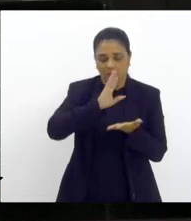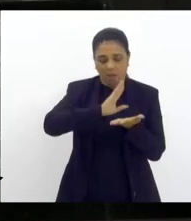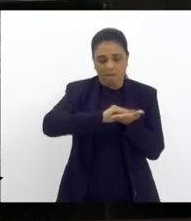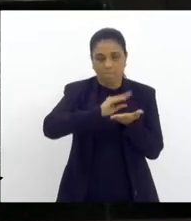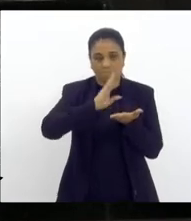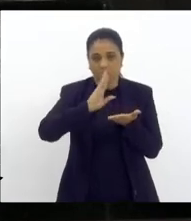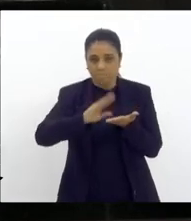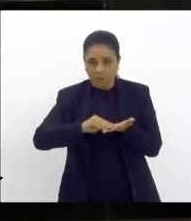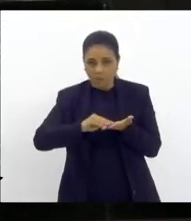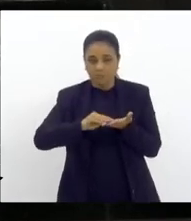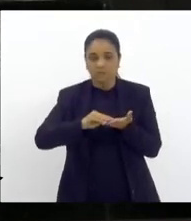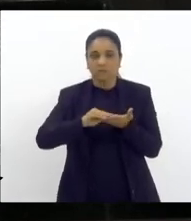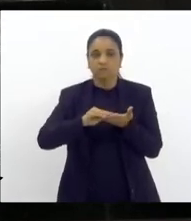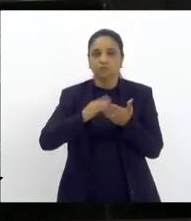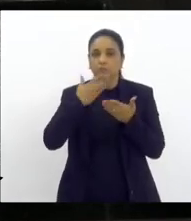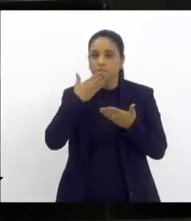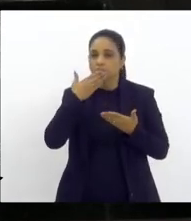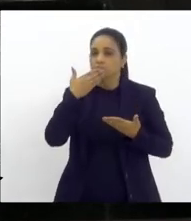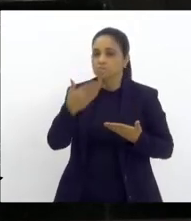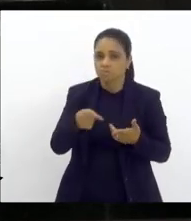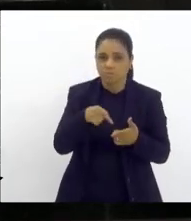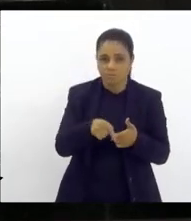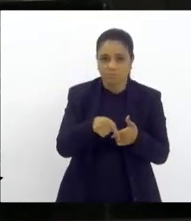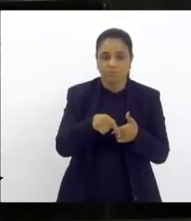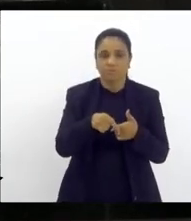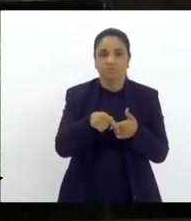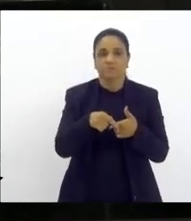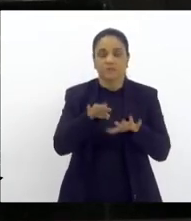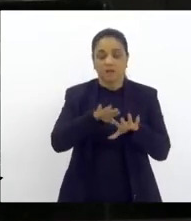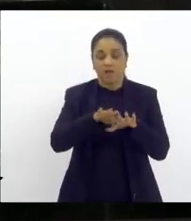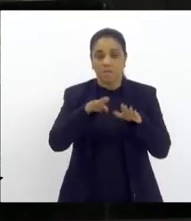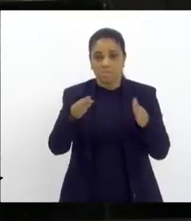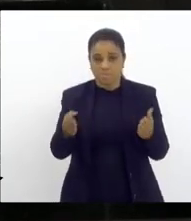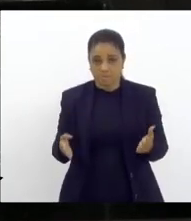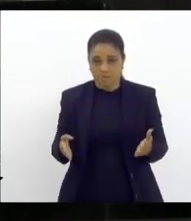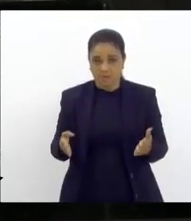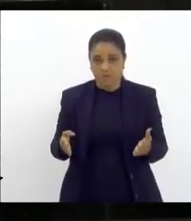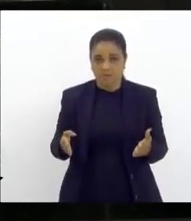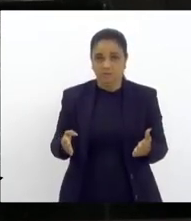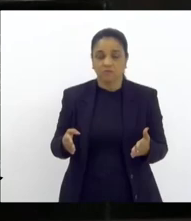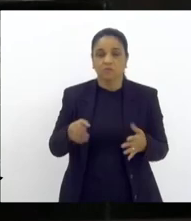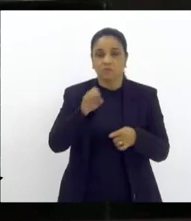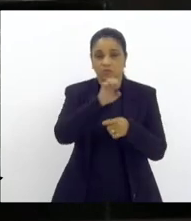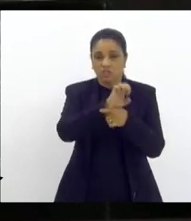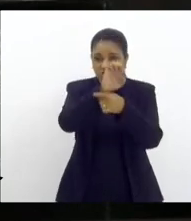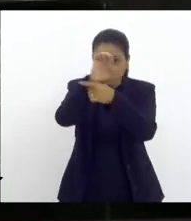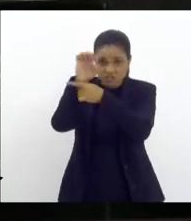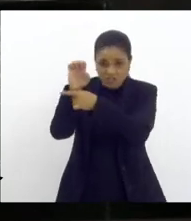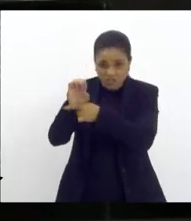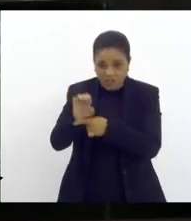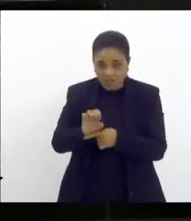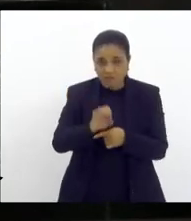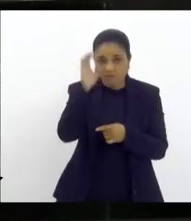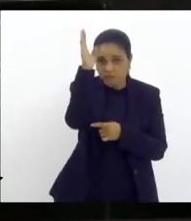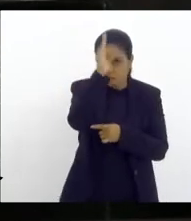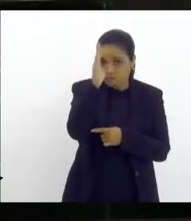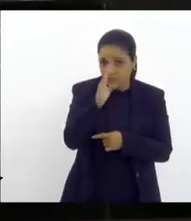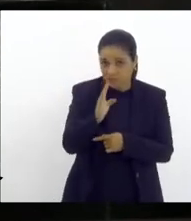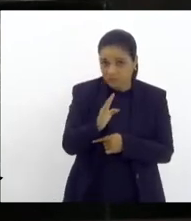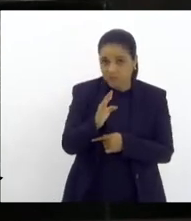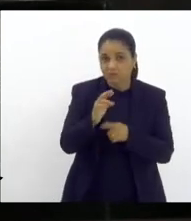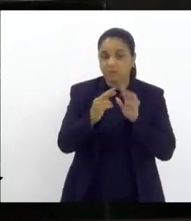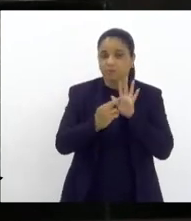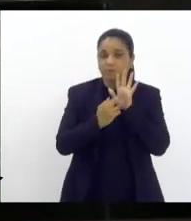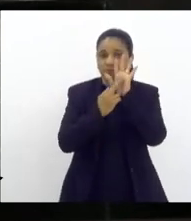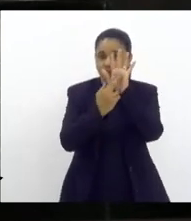pauta de reivindicação que é colocada a mesa nos estados a nível Nacional pela